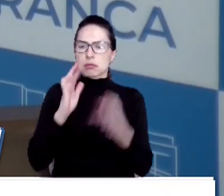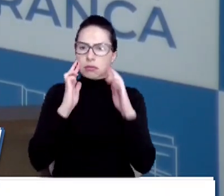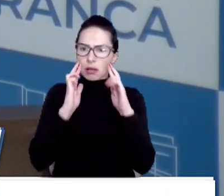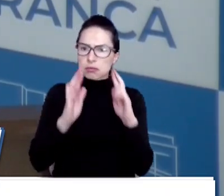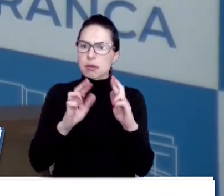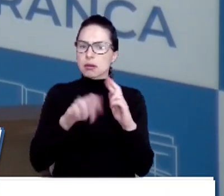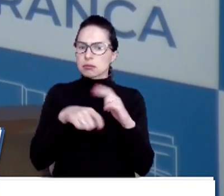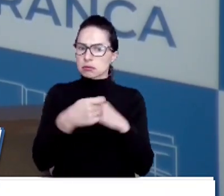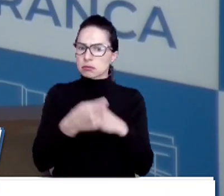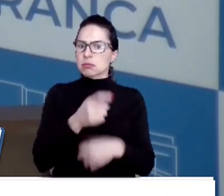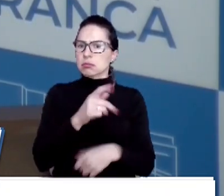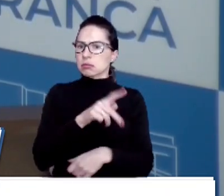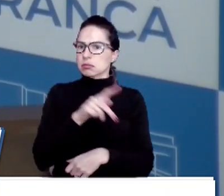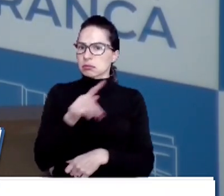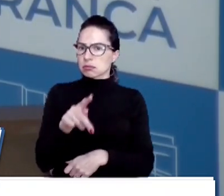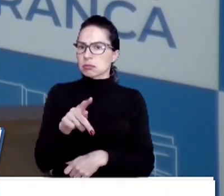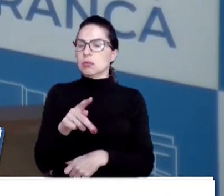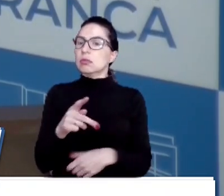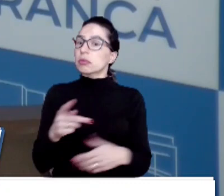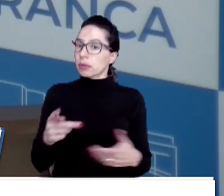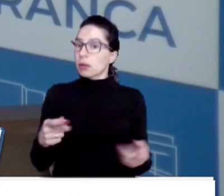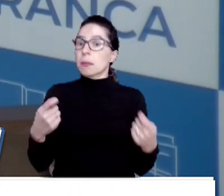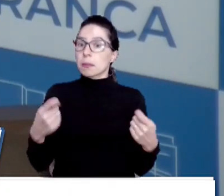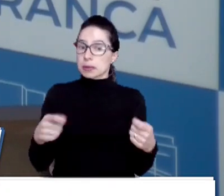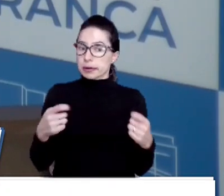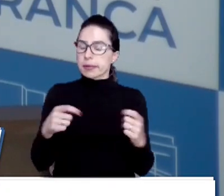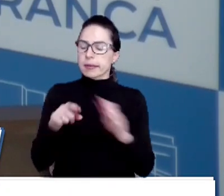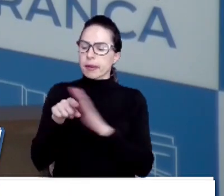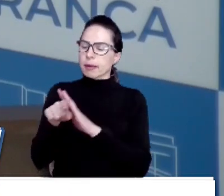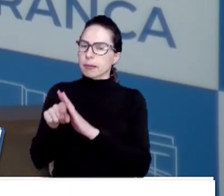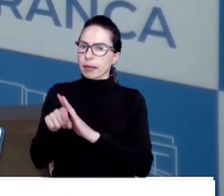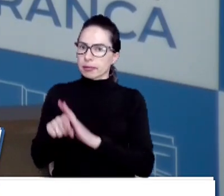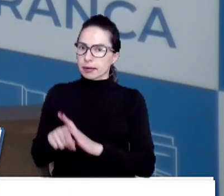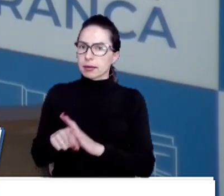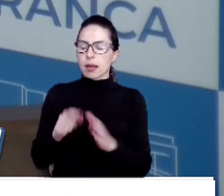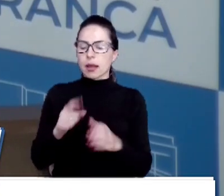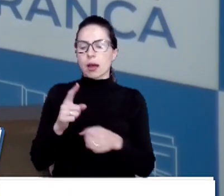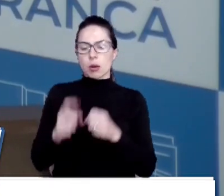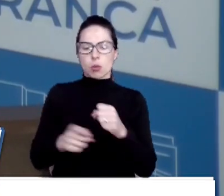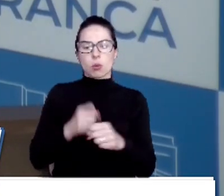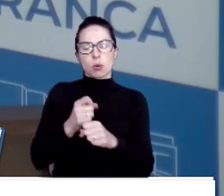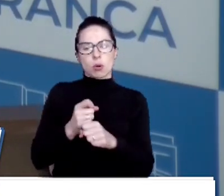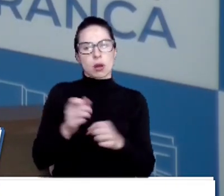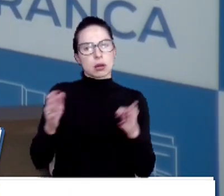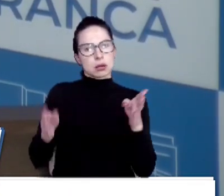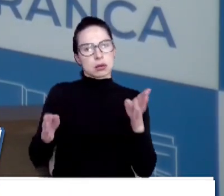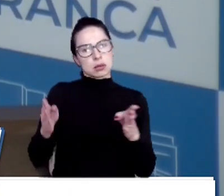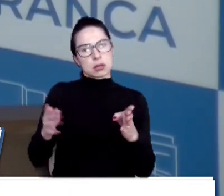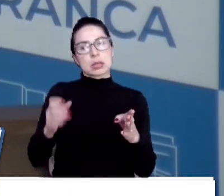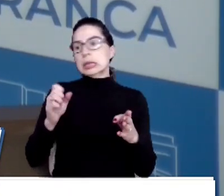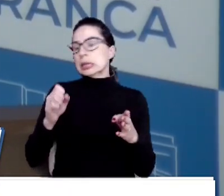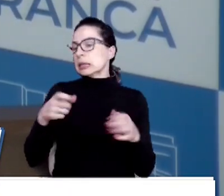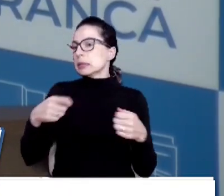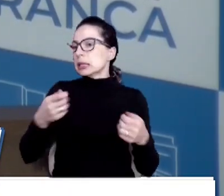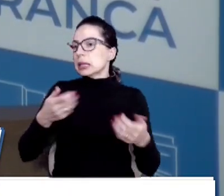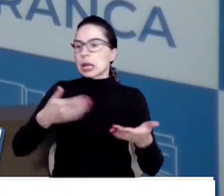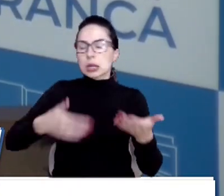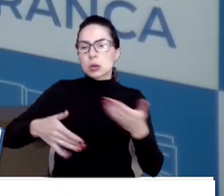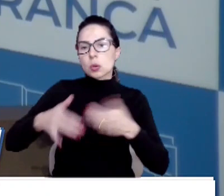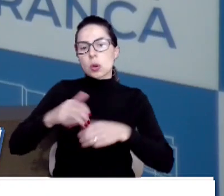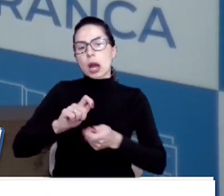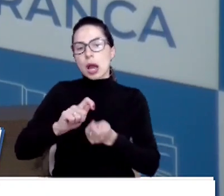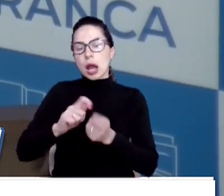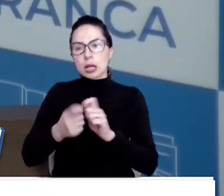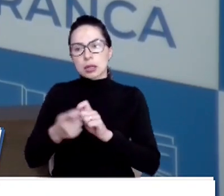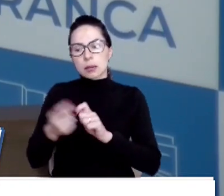professores Isso precisa ser revisto durante o ano que vem se precisar fazer transposição de recurso